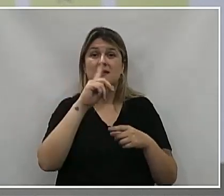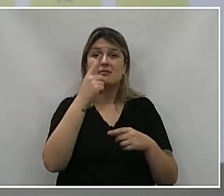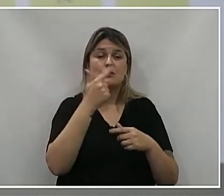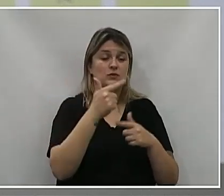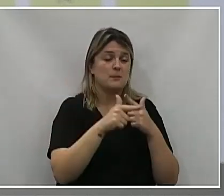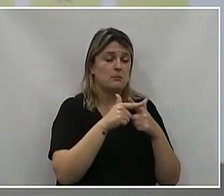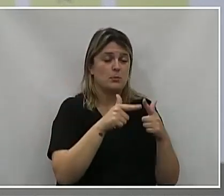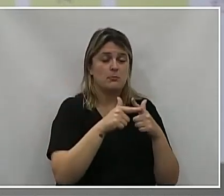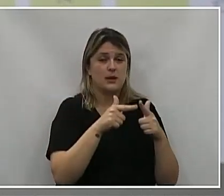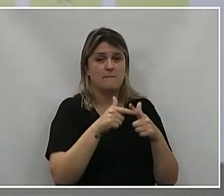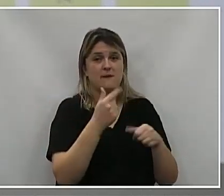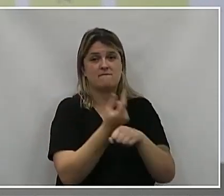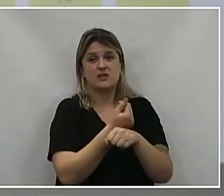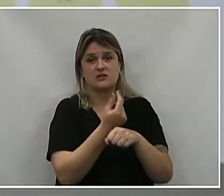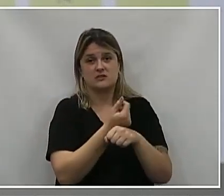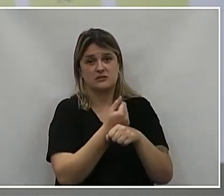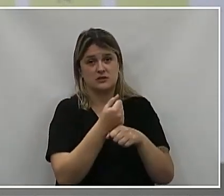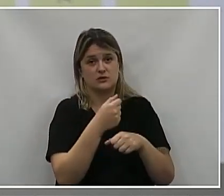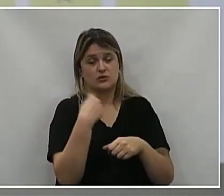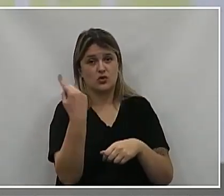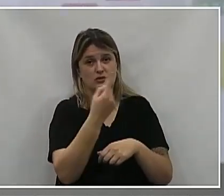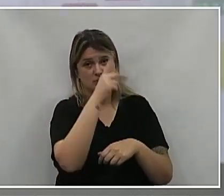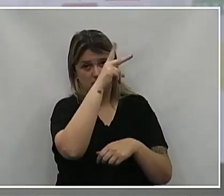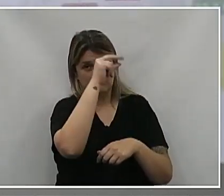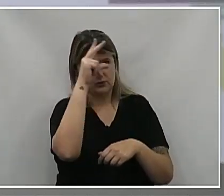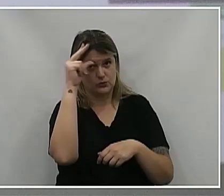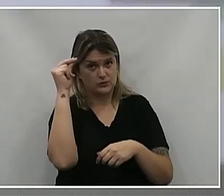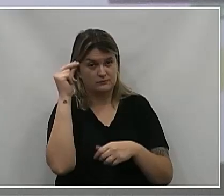financeira do município se mantivesse em pé.